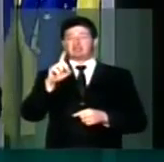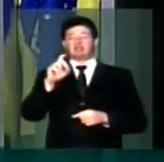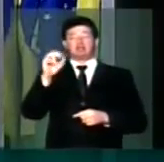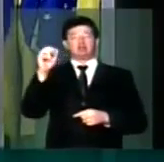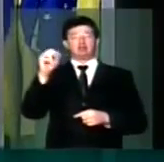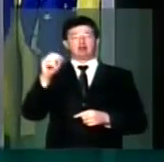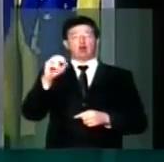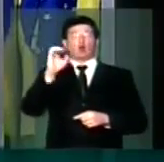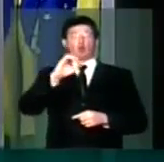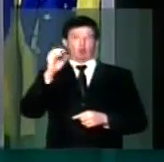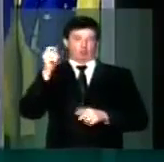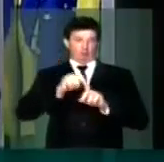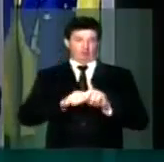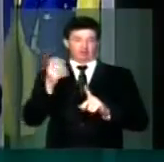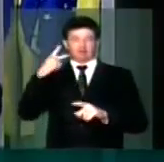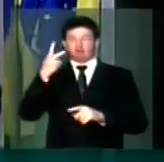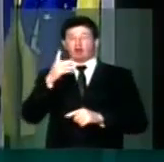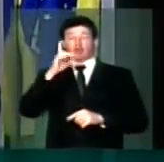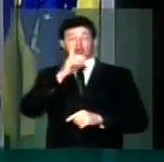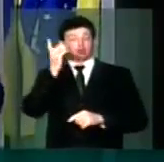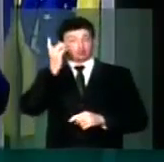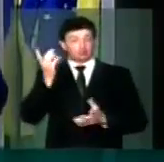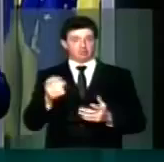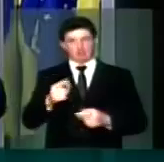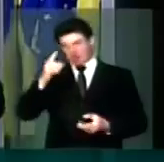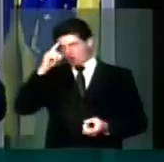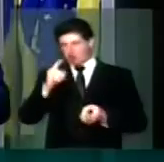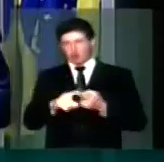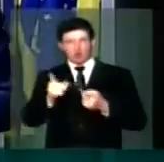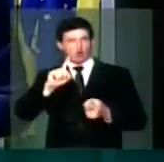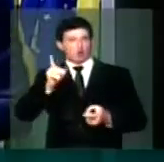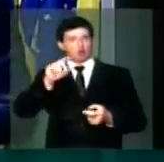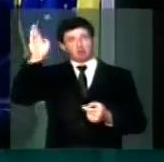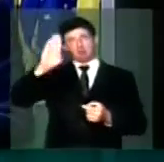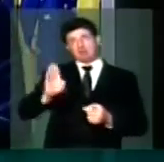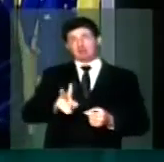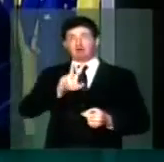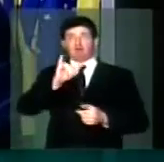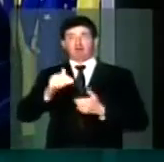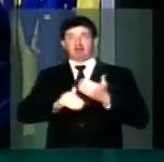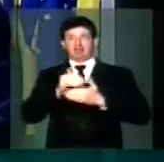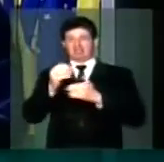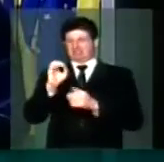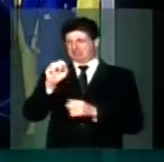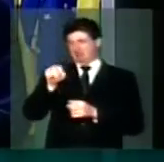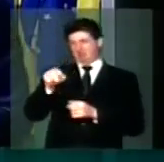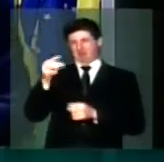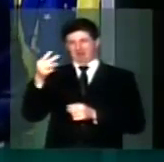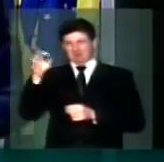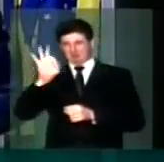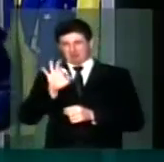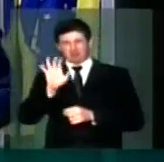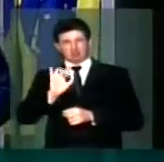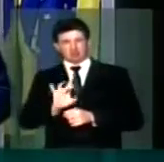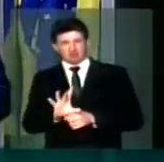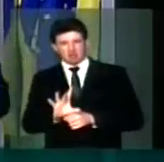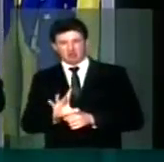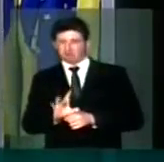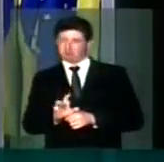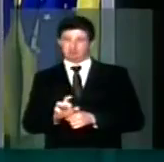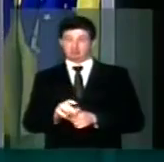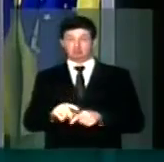Diz a presidente da República: não concordo que o Brasil vai crescer 0,3%.